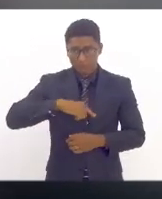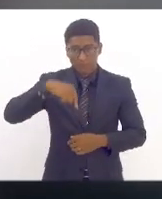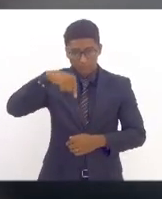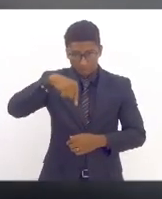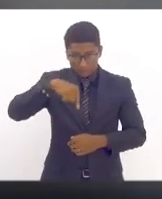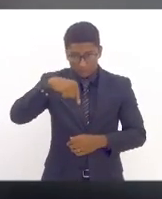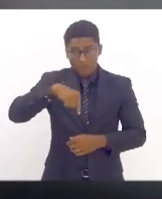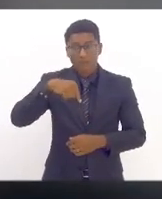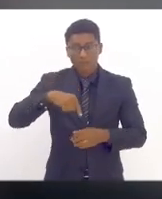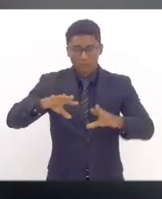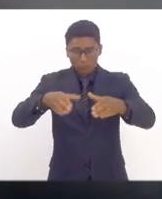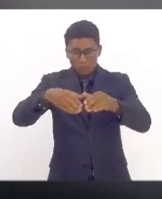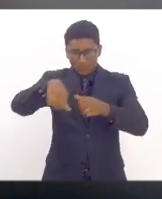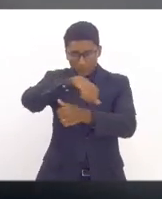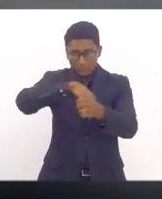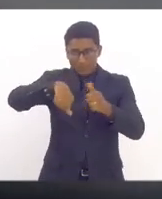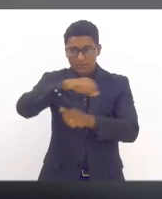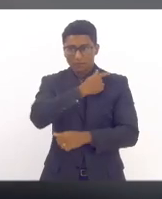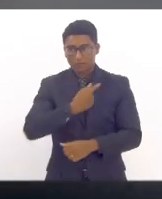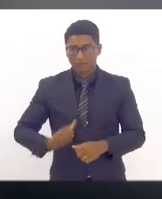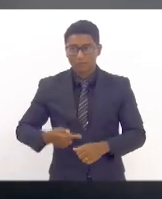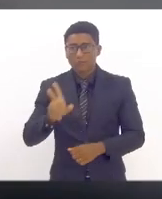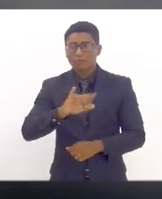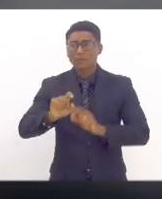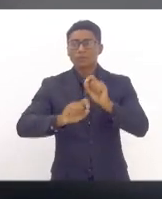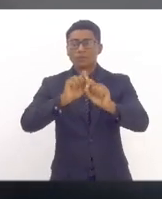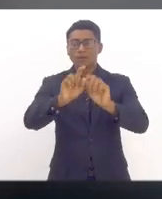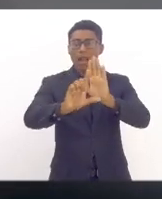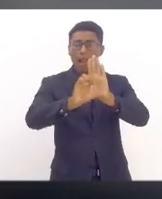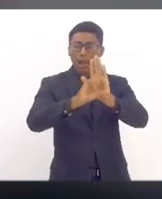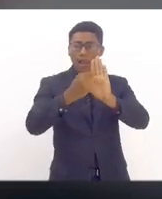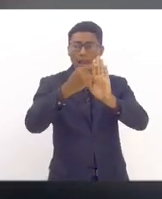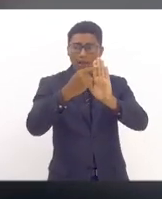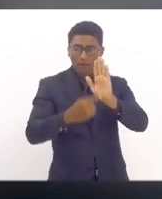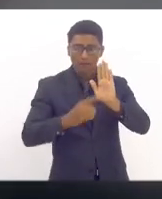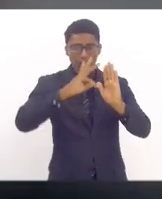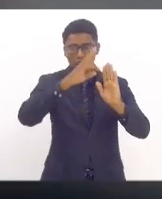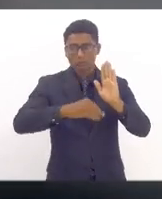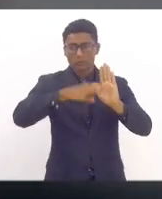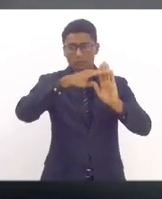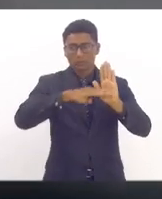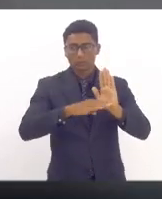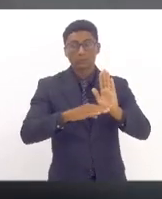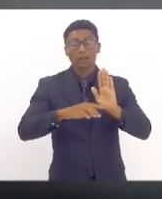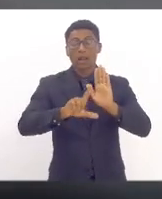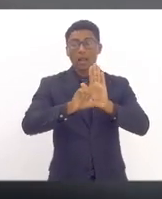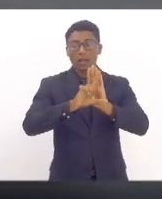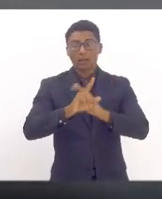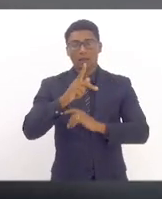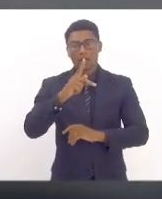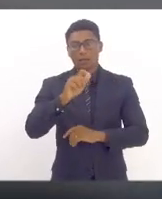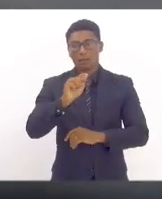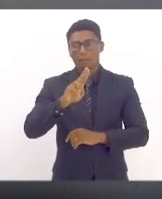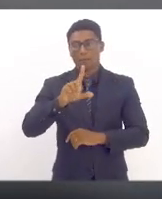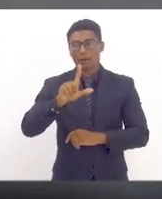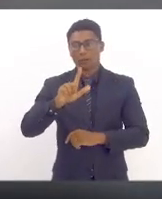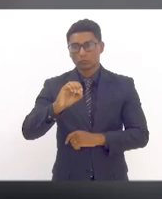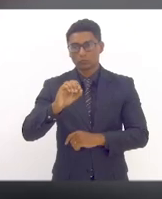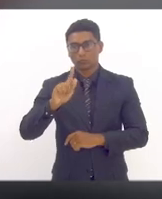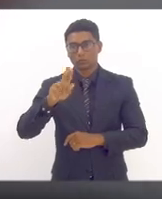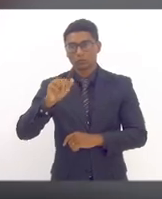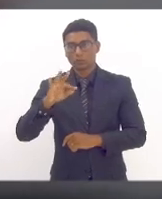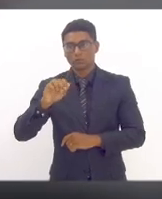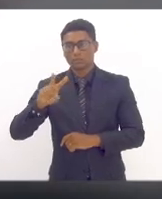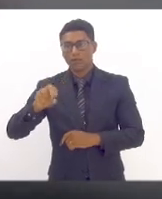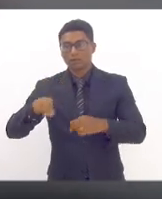transição é fazer valer as leis Paulo Gustavo e a